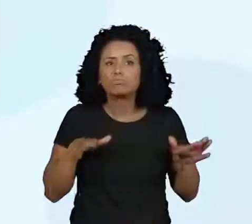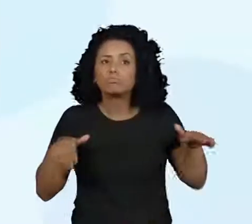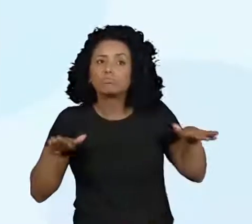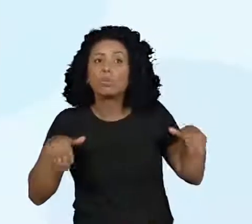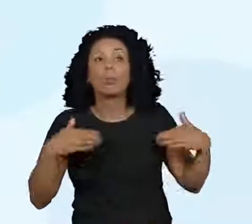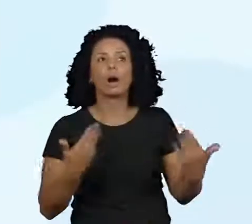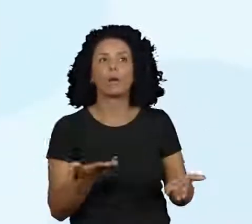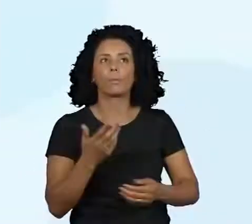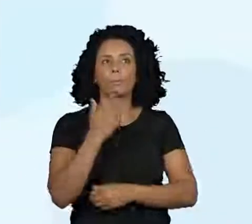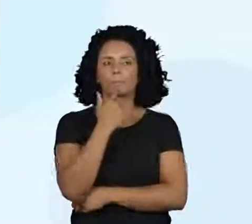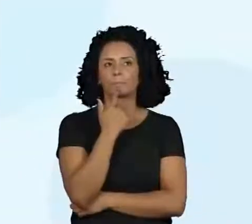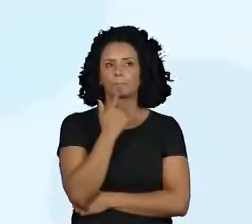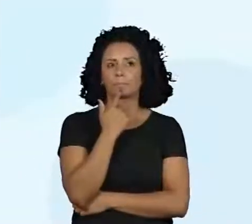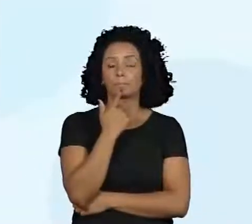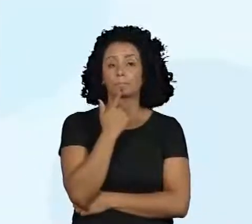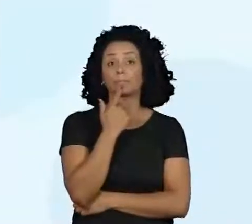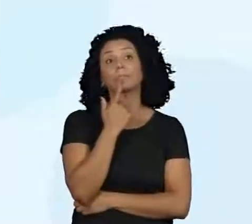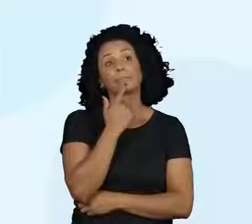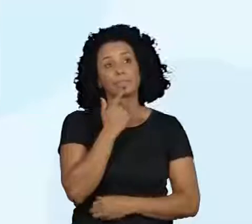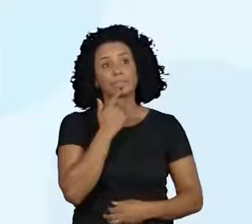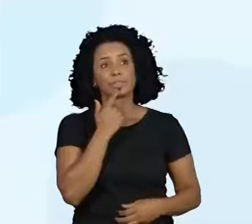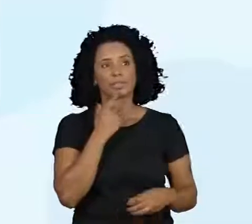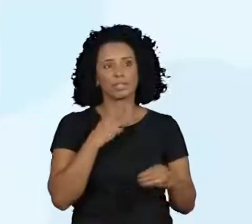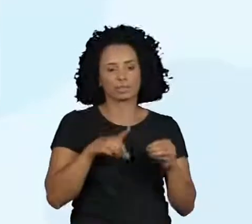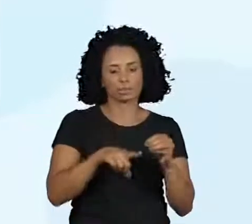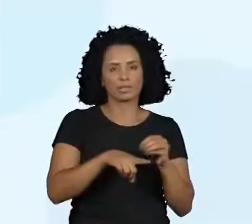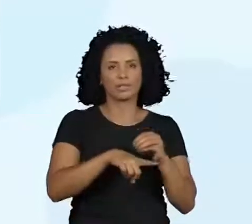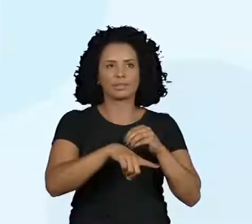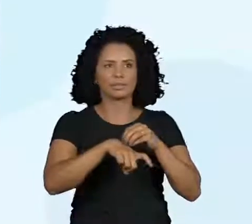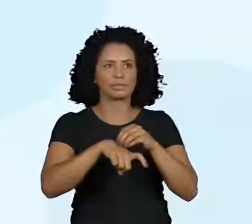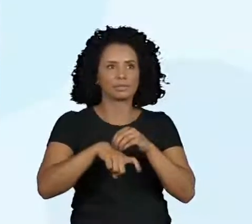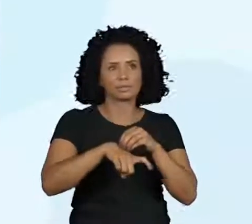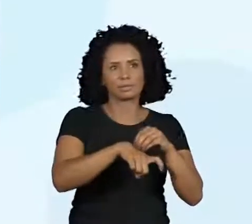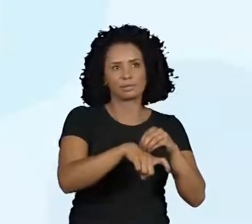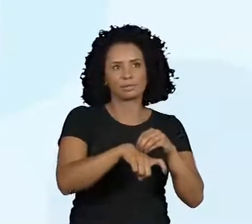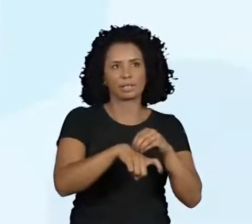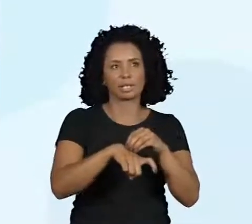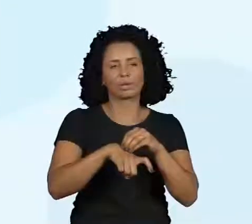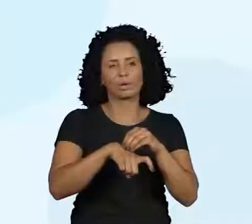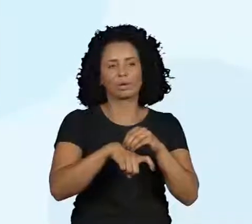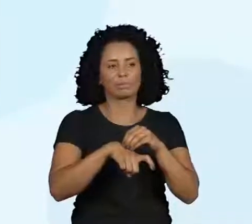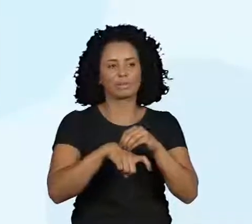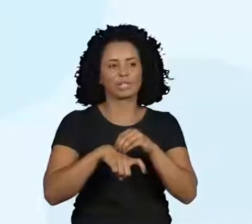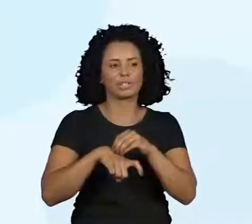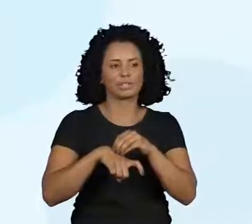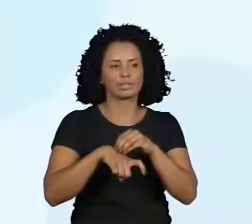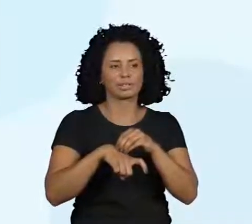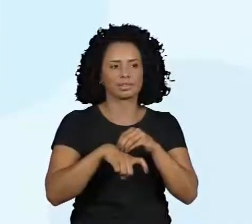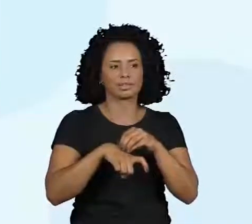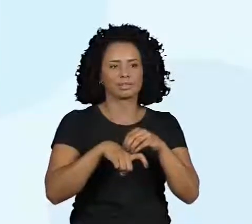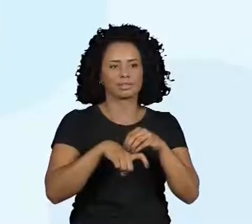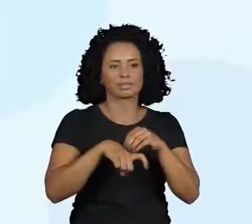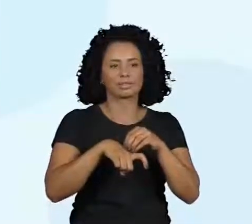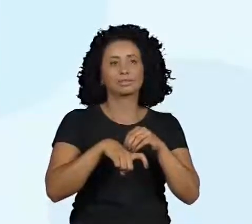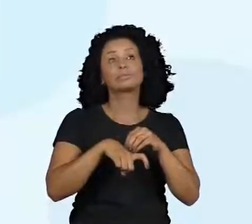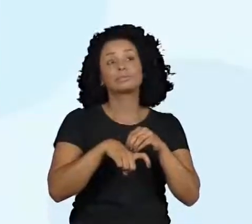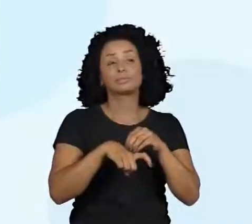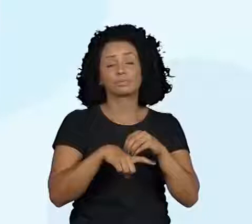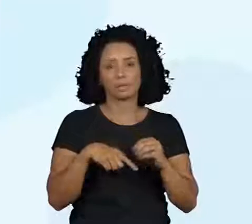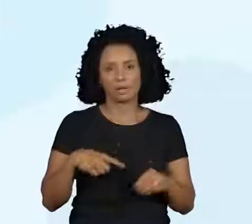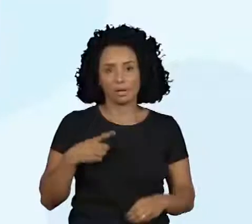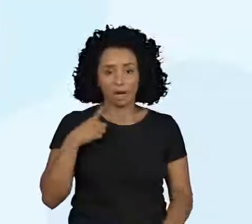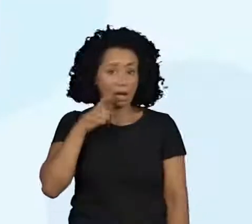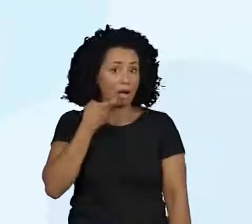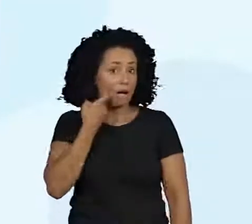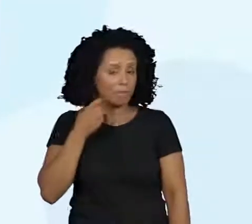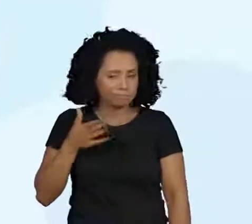o peixe. E o peixe serve de alimento para quem? Para a gaivota não, gente, desculpa, isso aqui é uma